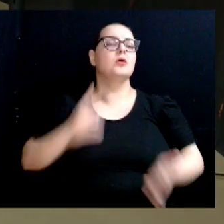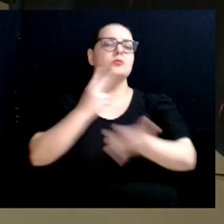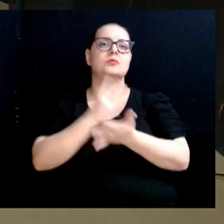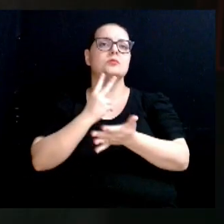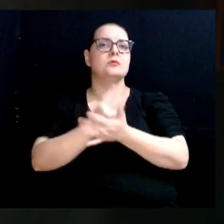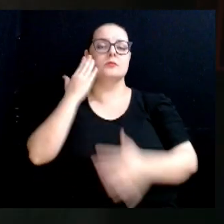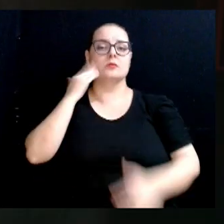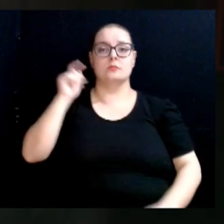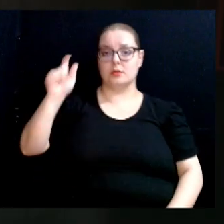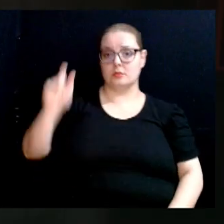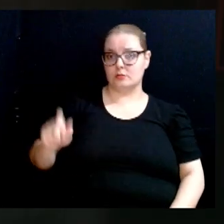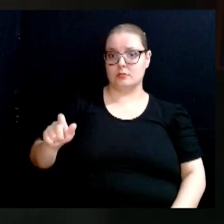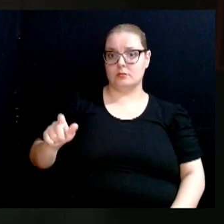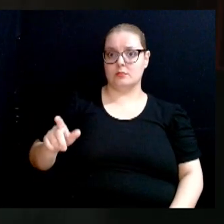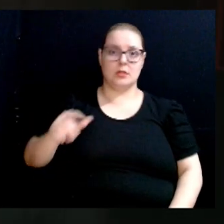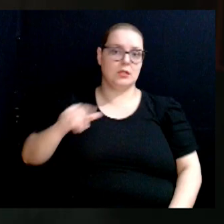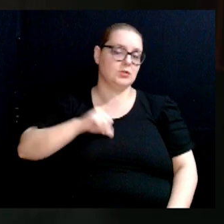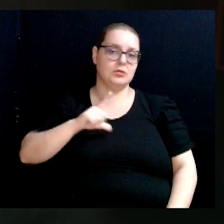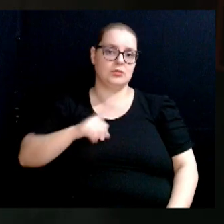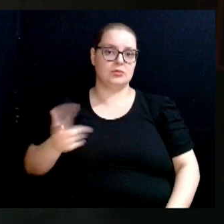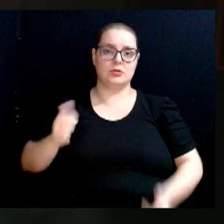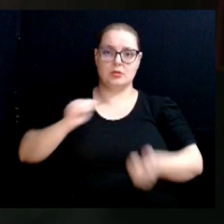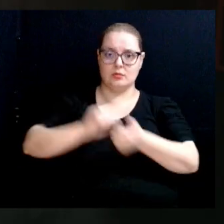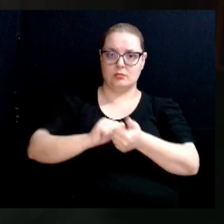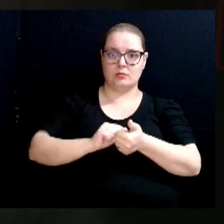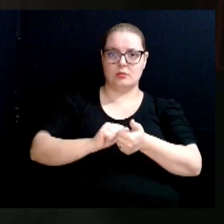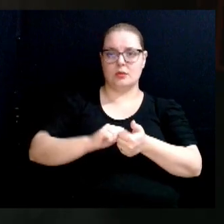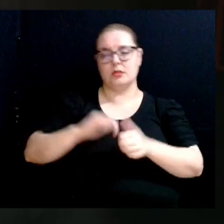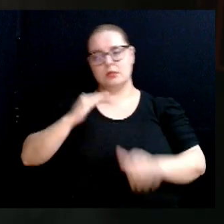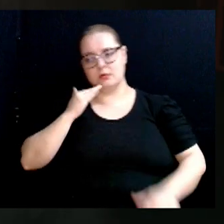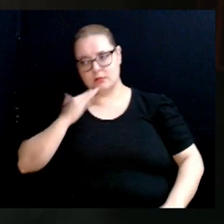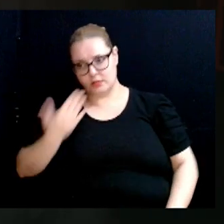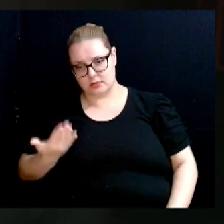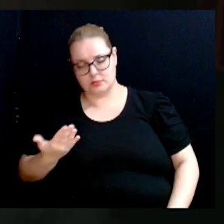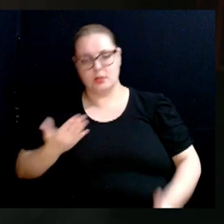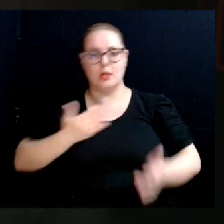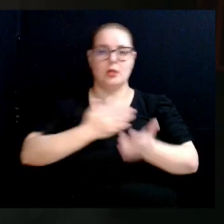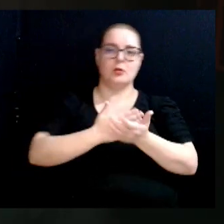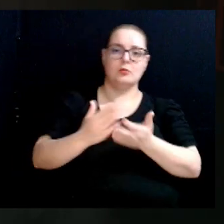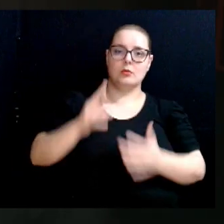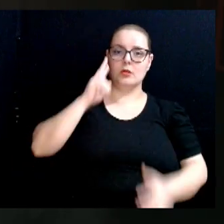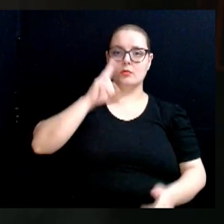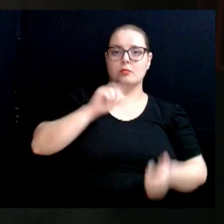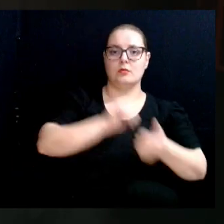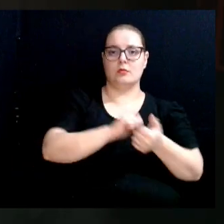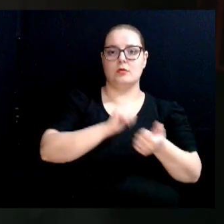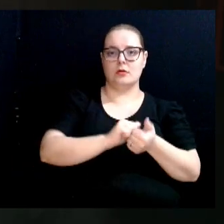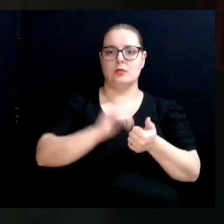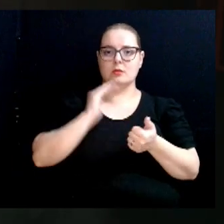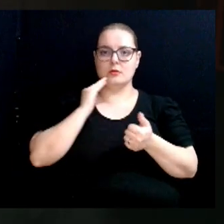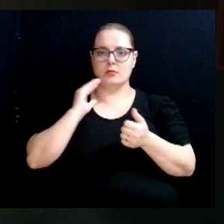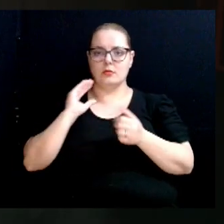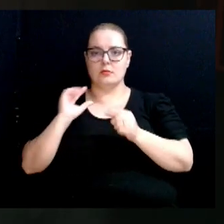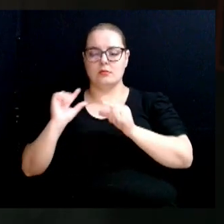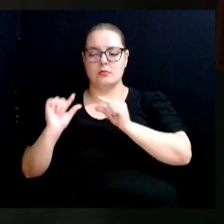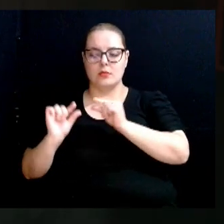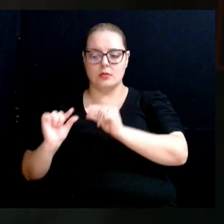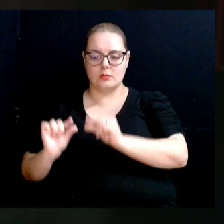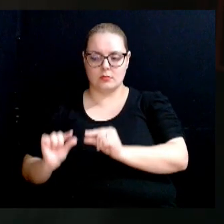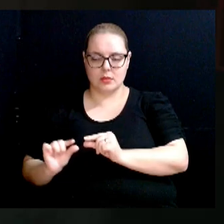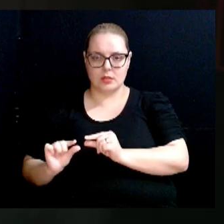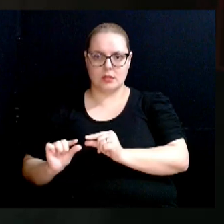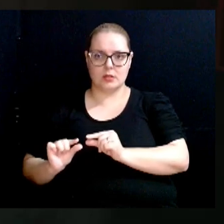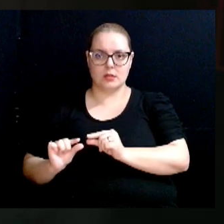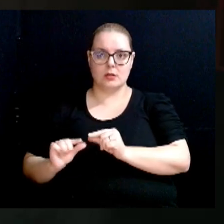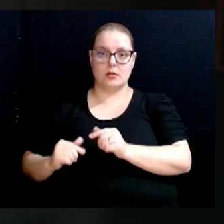tinha qualidades e defeitos. No começo eu só via as qualidades e os defeitos ficavam bem pequenininhos. Com o passar dos anos,